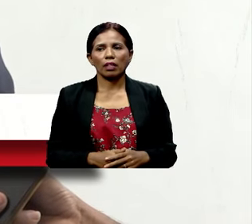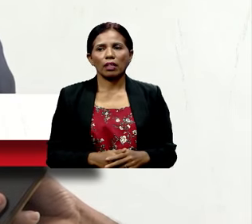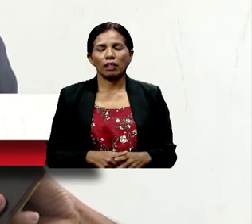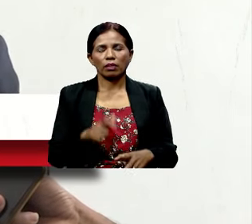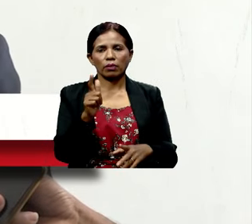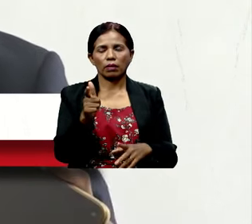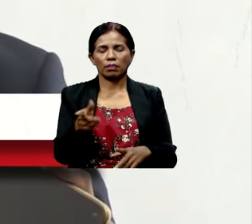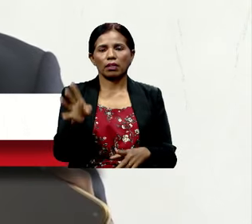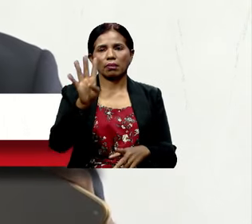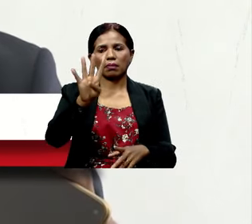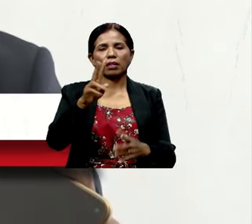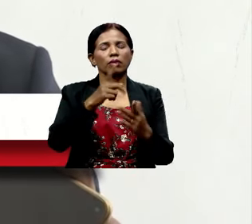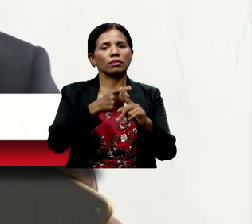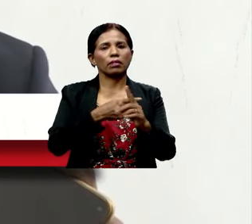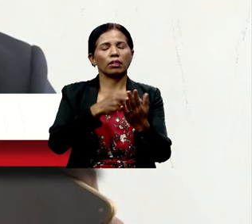24 de novembro.